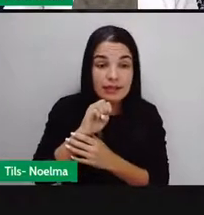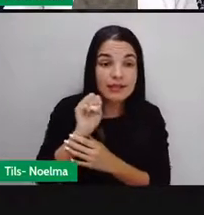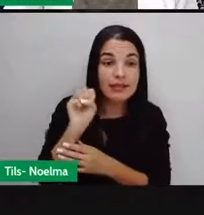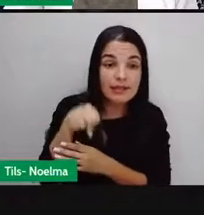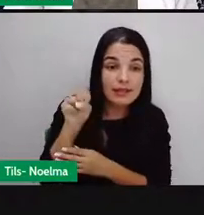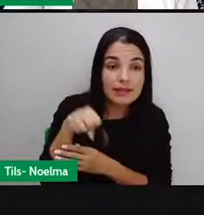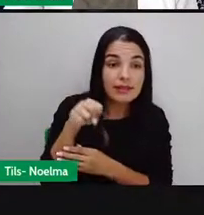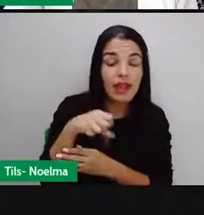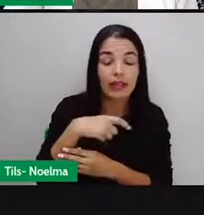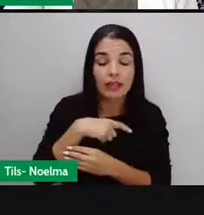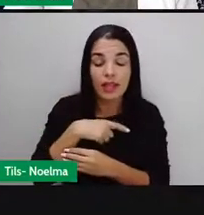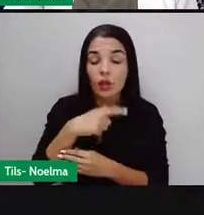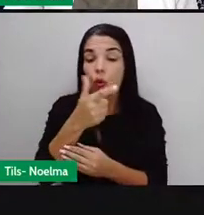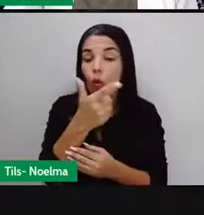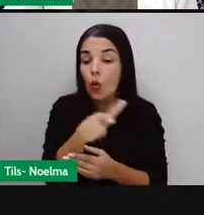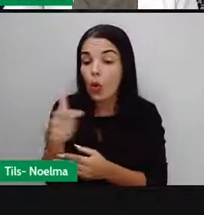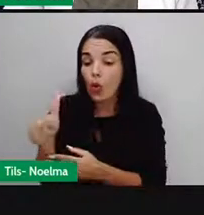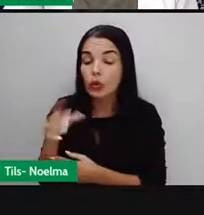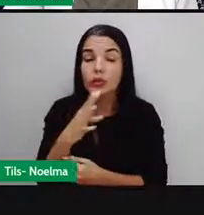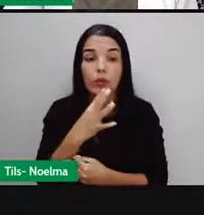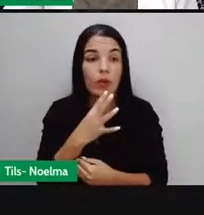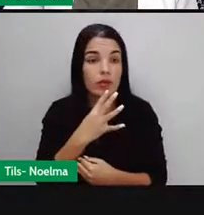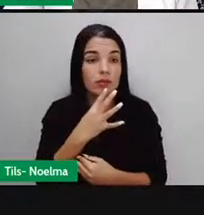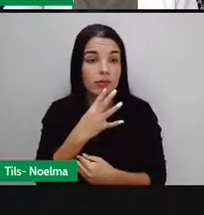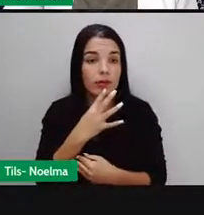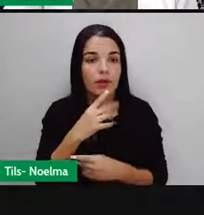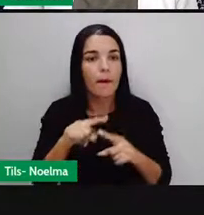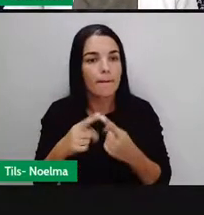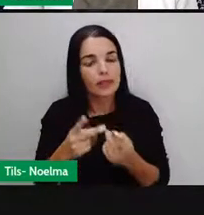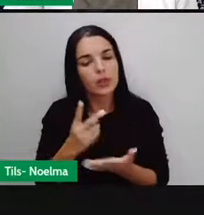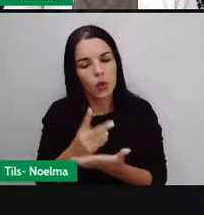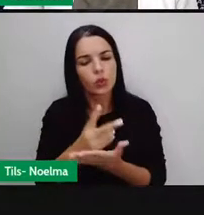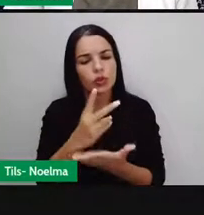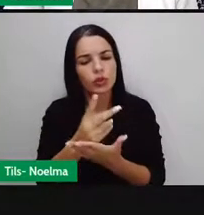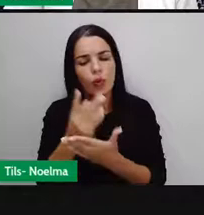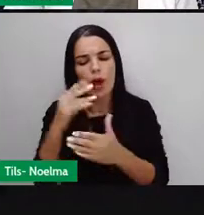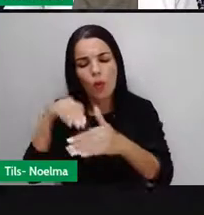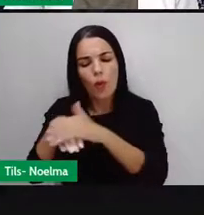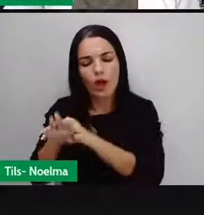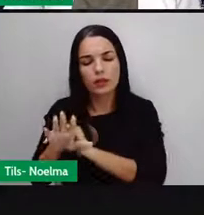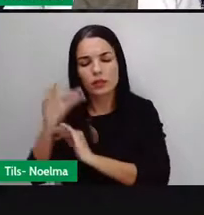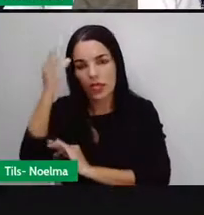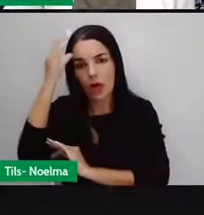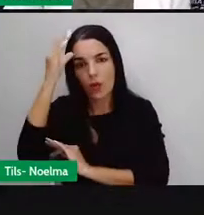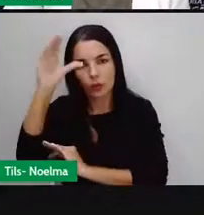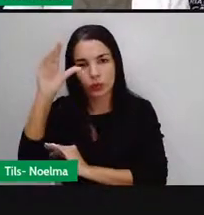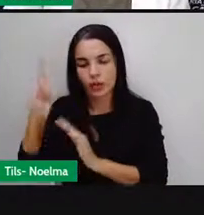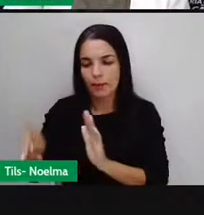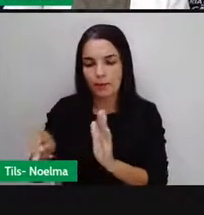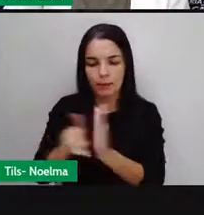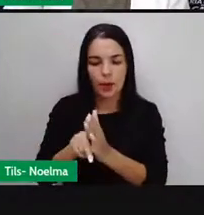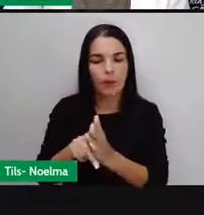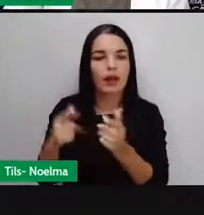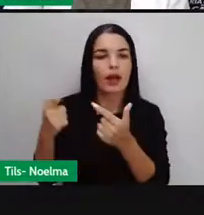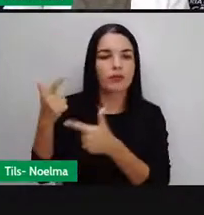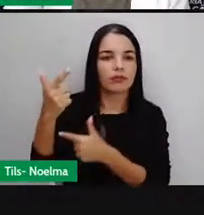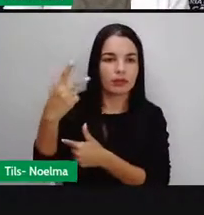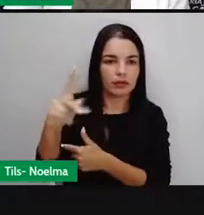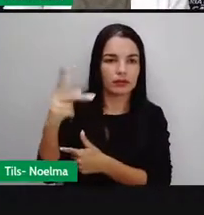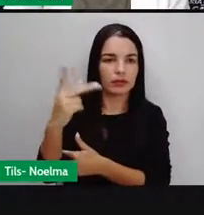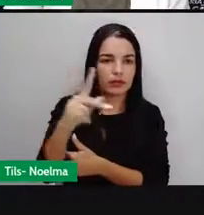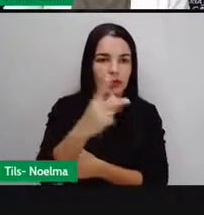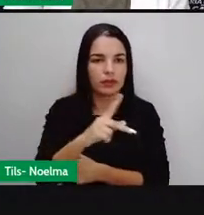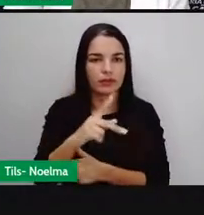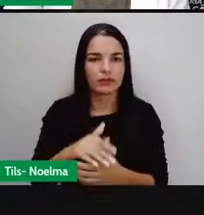partindo para outros ambientes de vida, mas continuam conservando a cultura que eles, né, que eles é